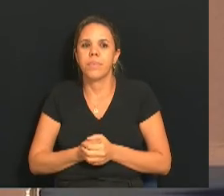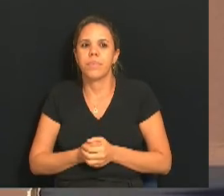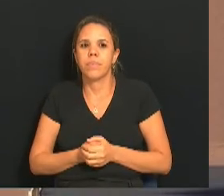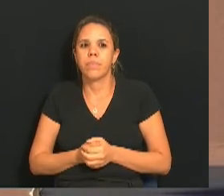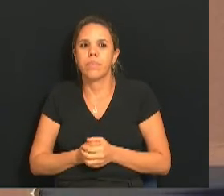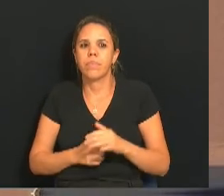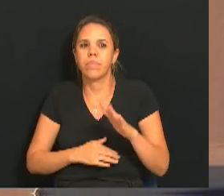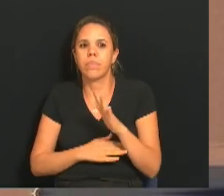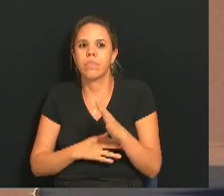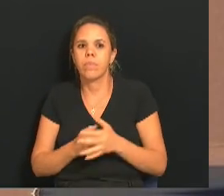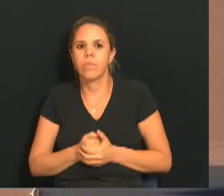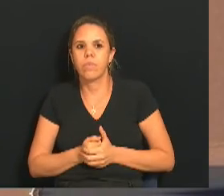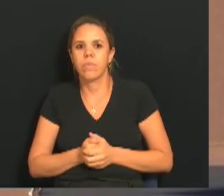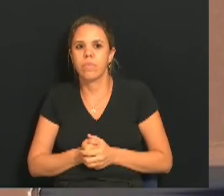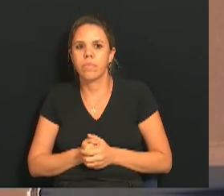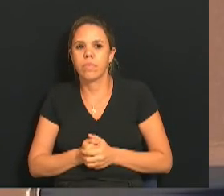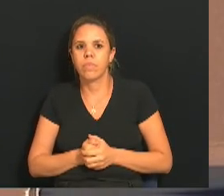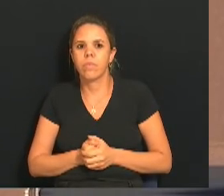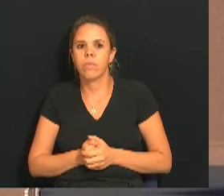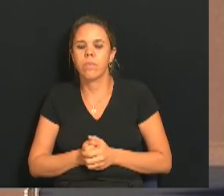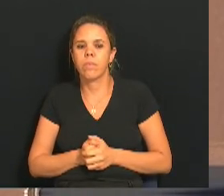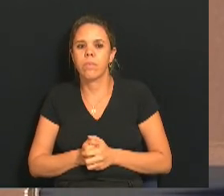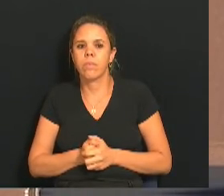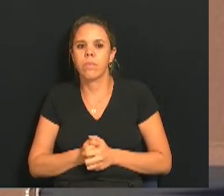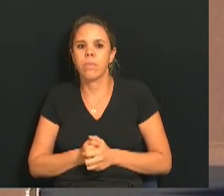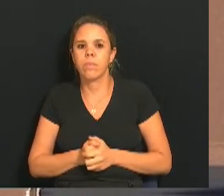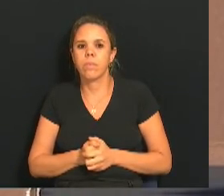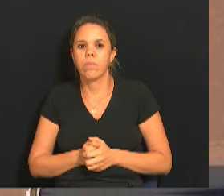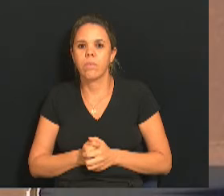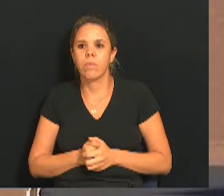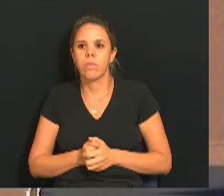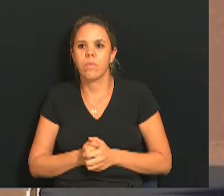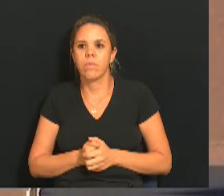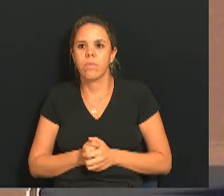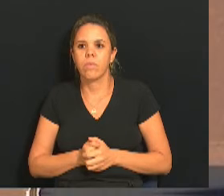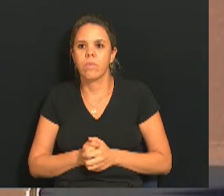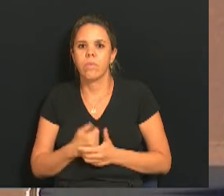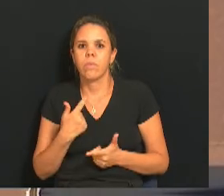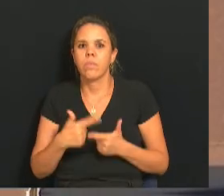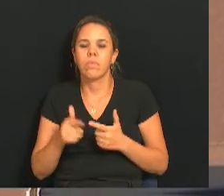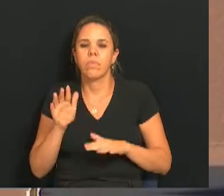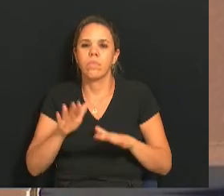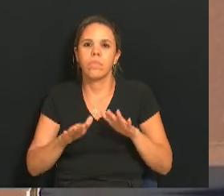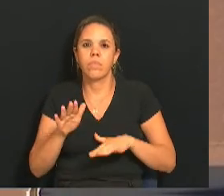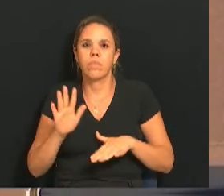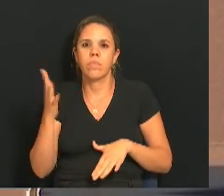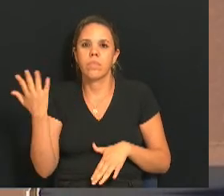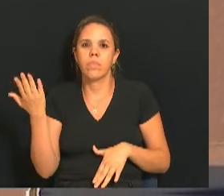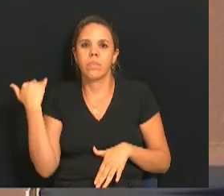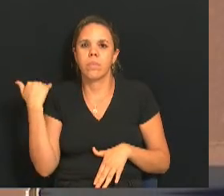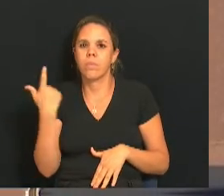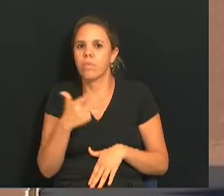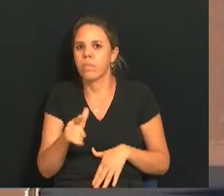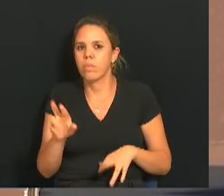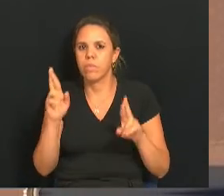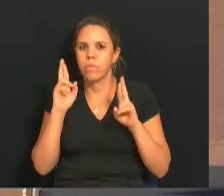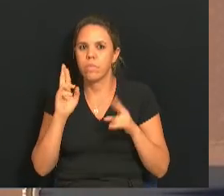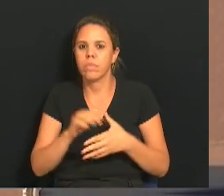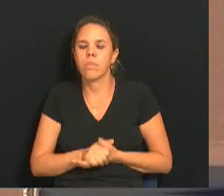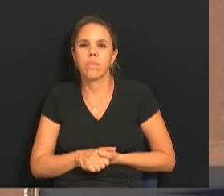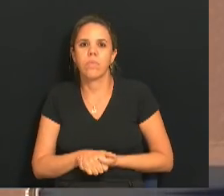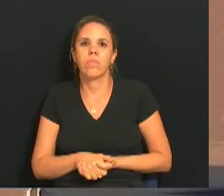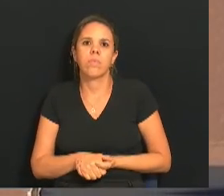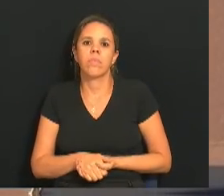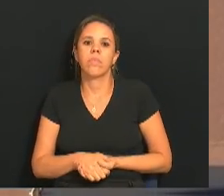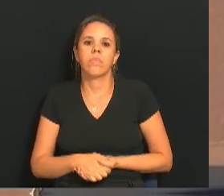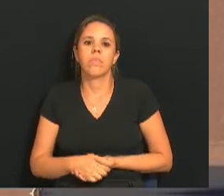Câmara Municipal, e sobre alguns episódios que poderiam ser desrespeitosos